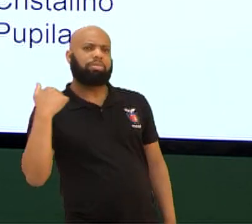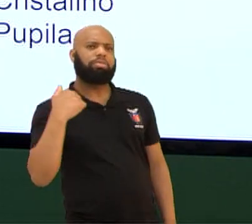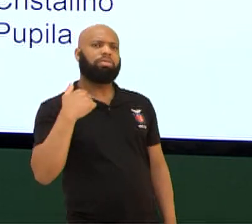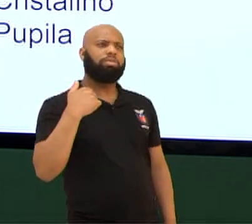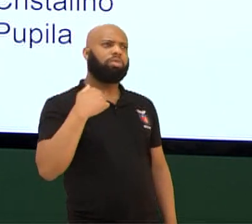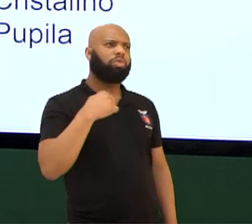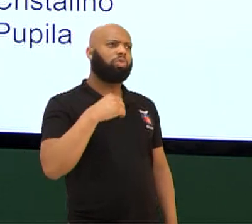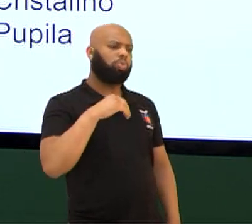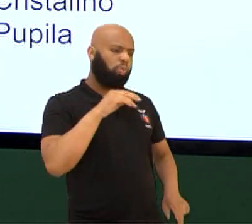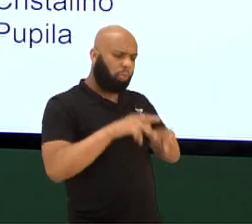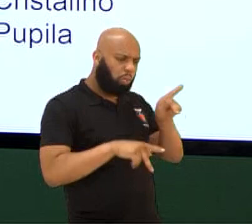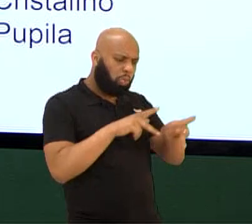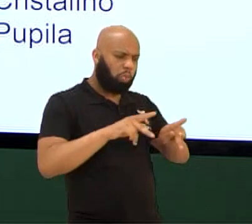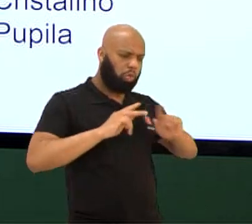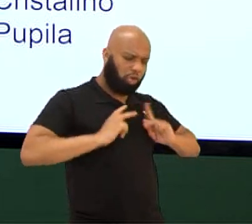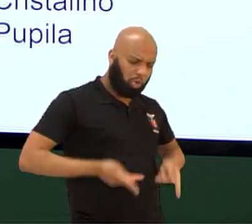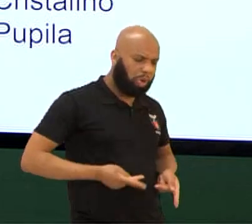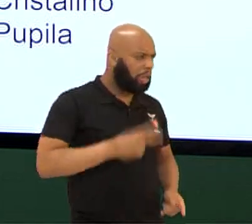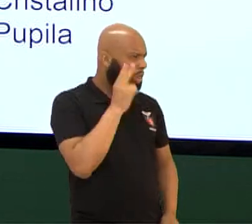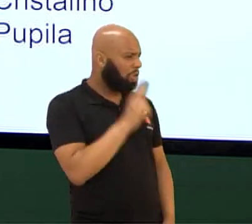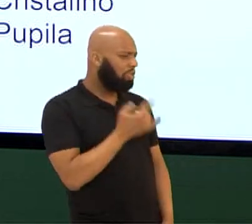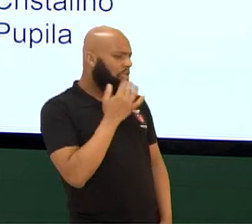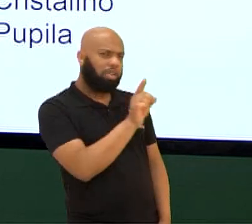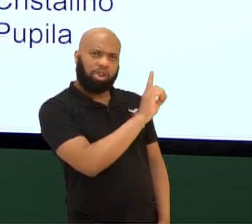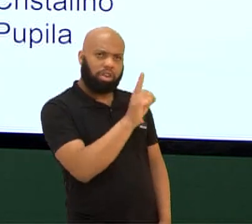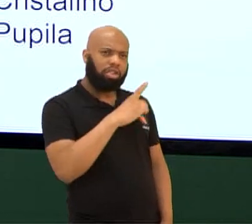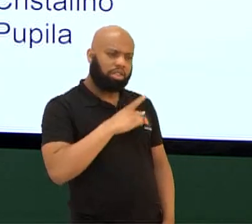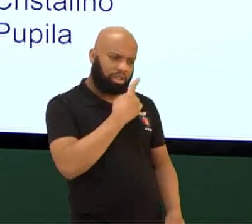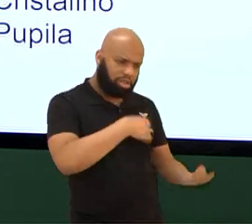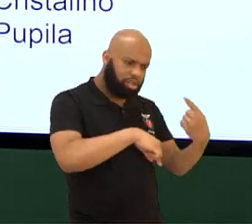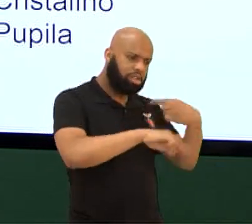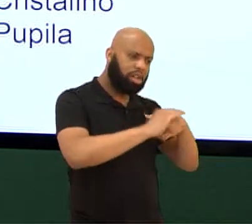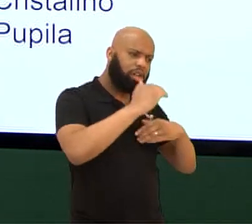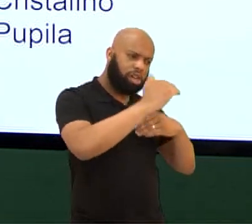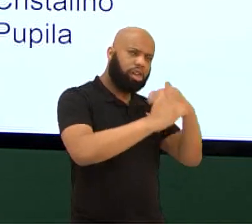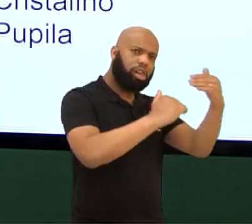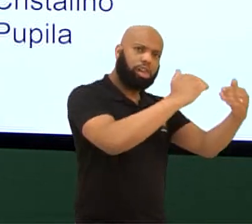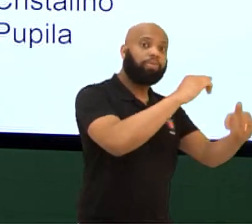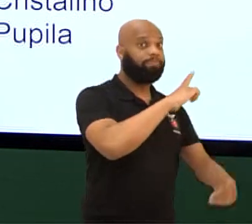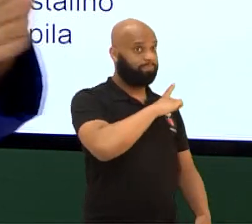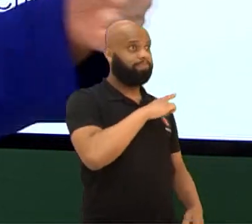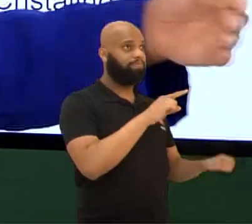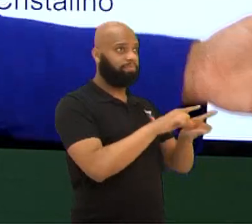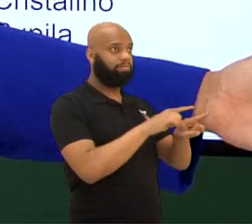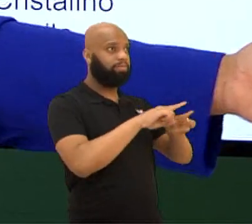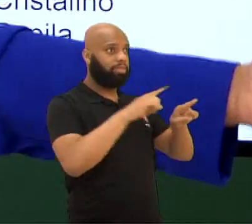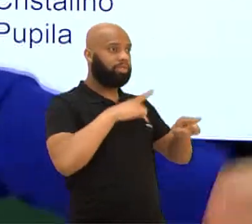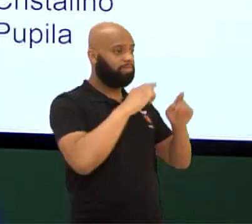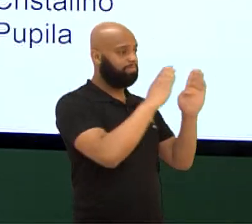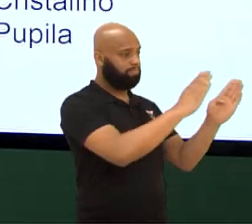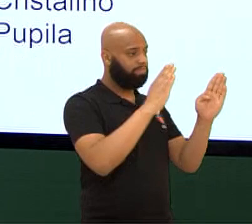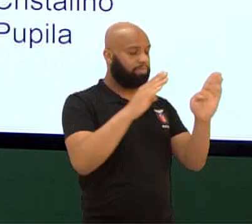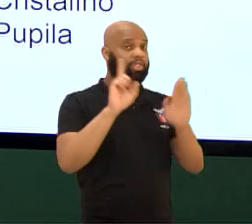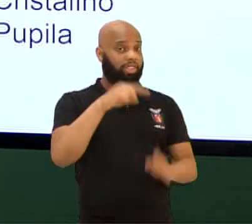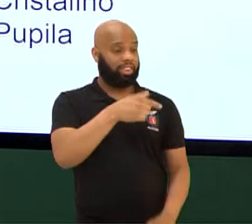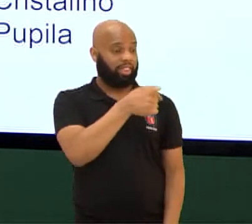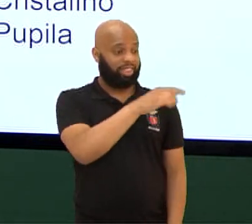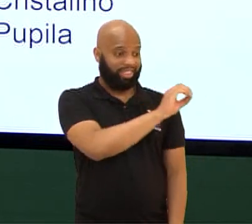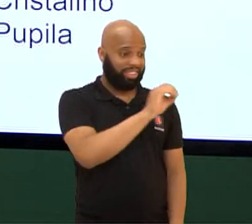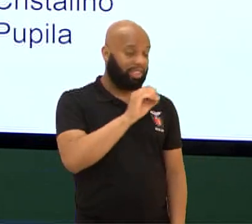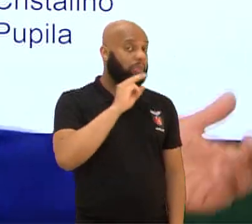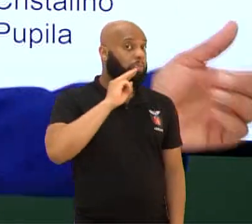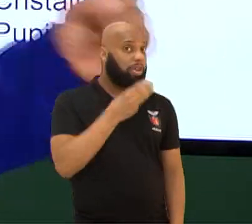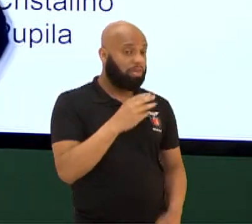povo não olhava cores? Então, temos evolução gradativa ao longo do tempo, mas temos ali todo o processo de 700 milhões de anos que